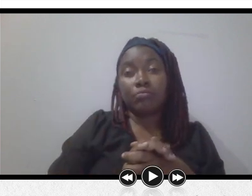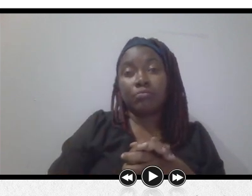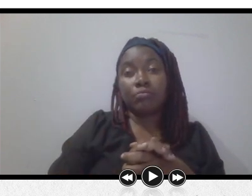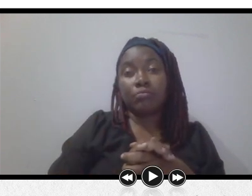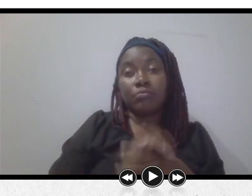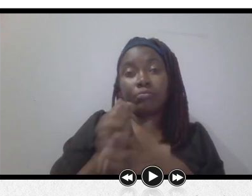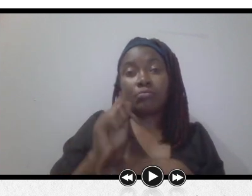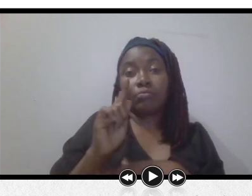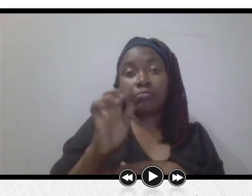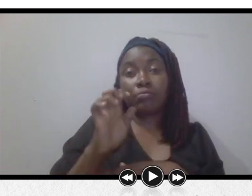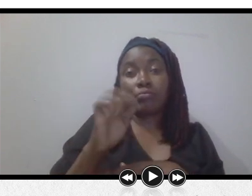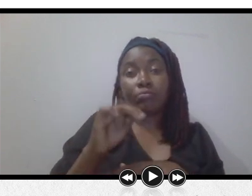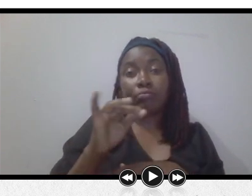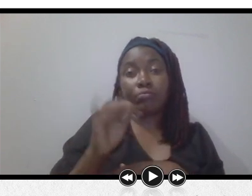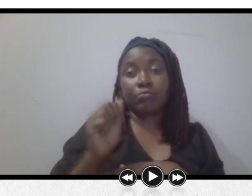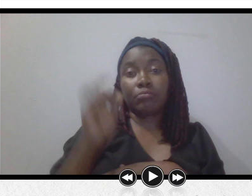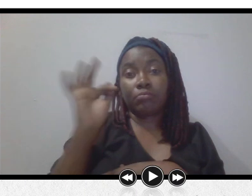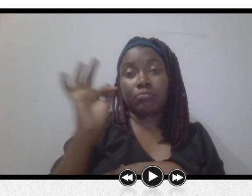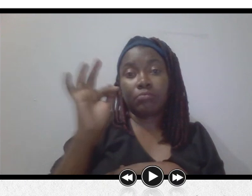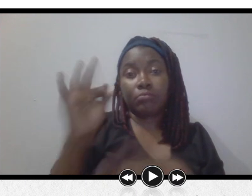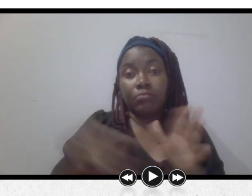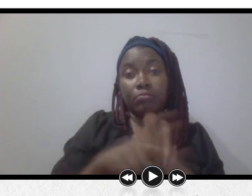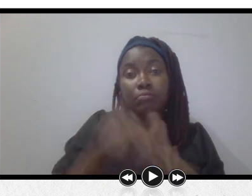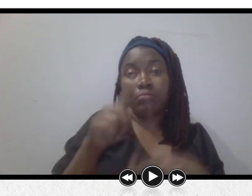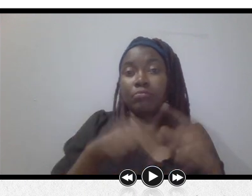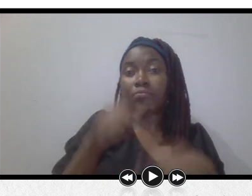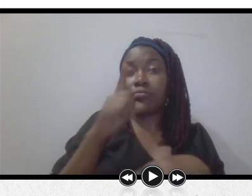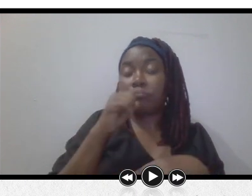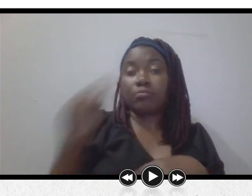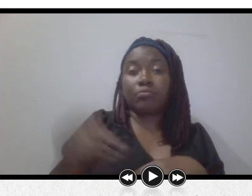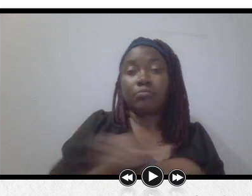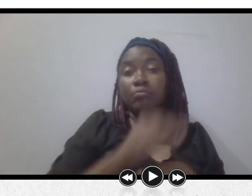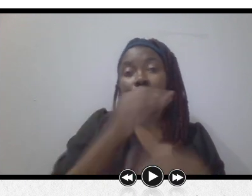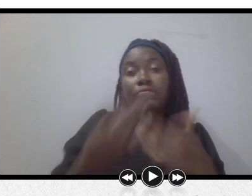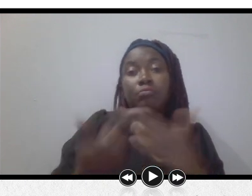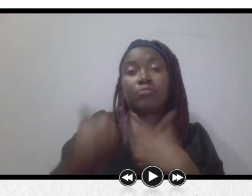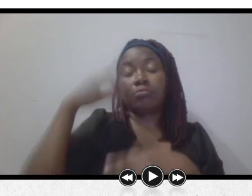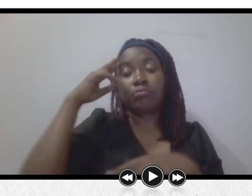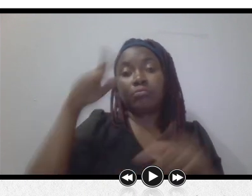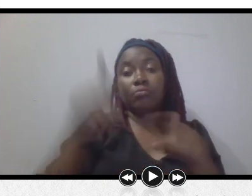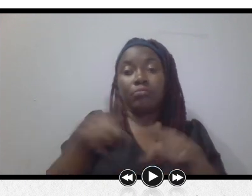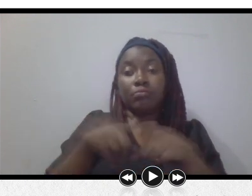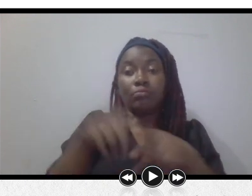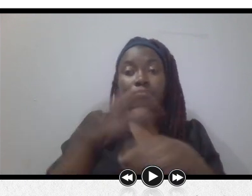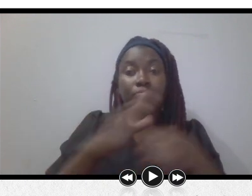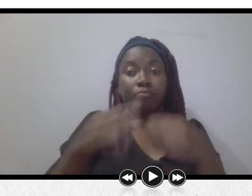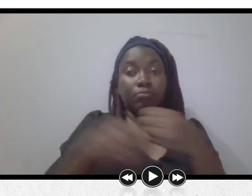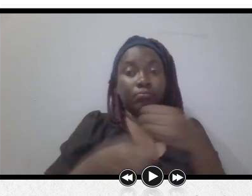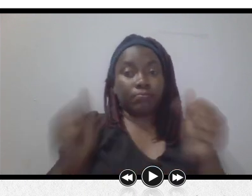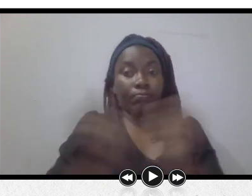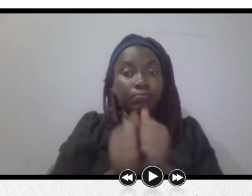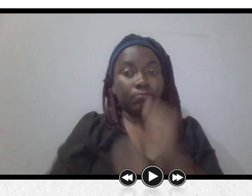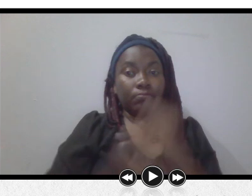agência reguladora federal para recursos hídricos, ela passa agora também a ter competências para saneamento básico, criando